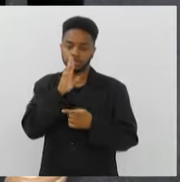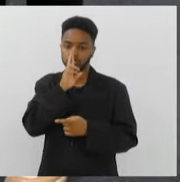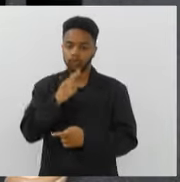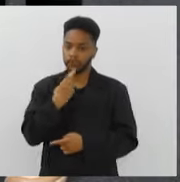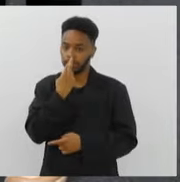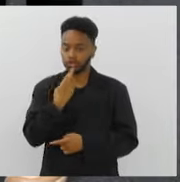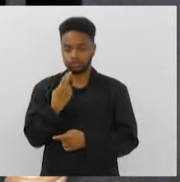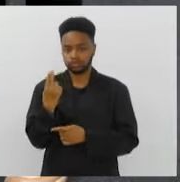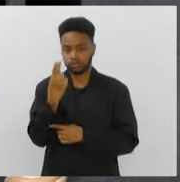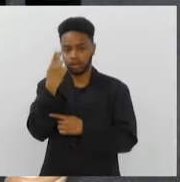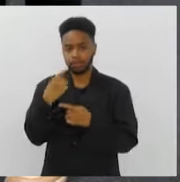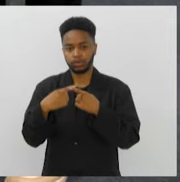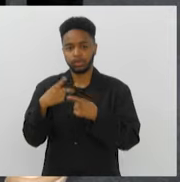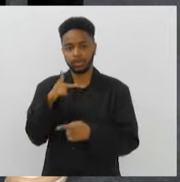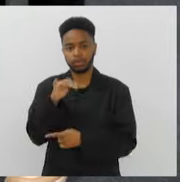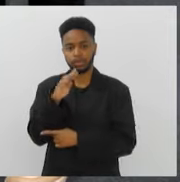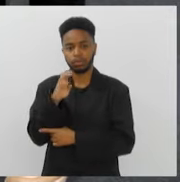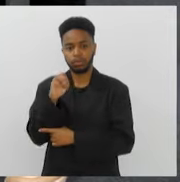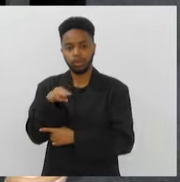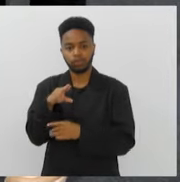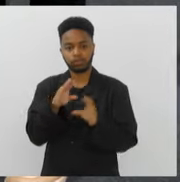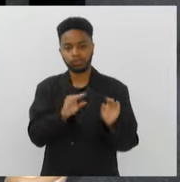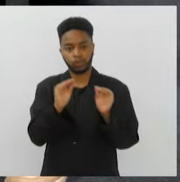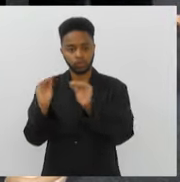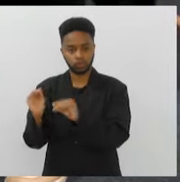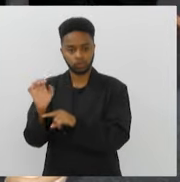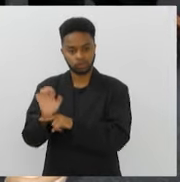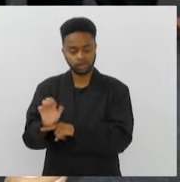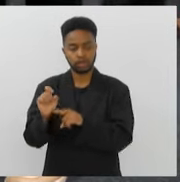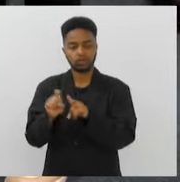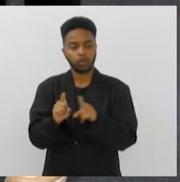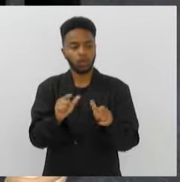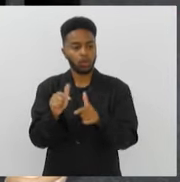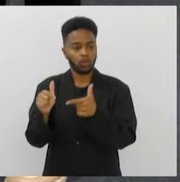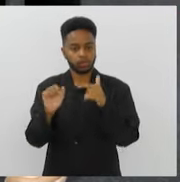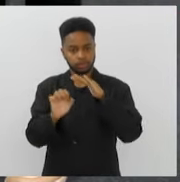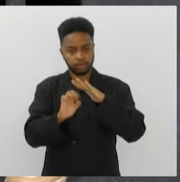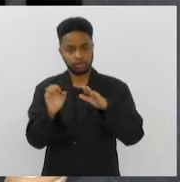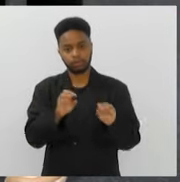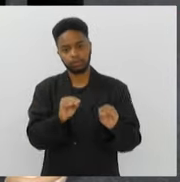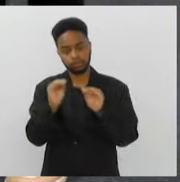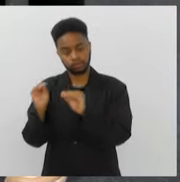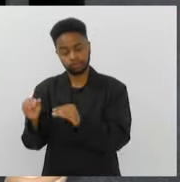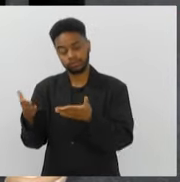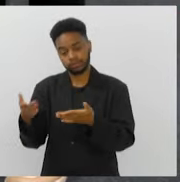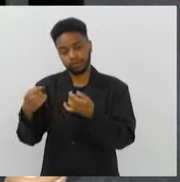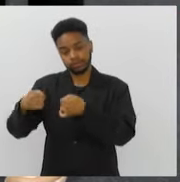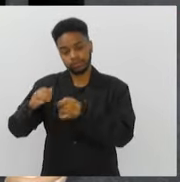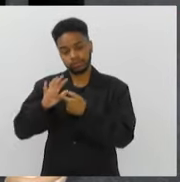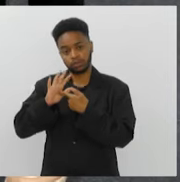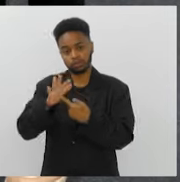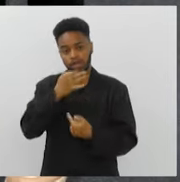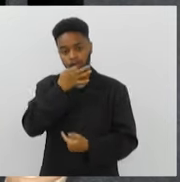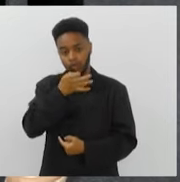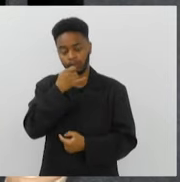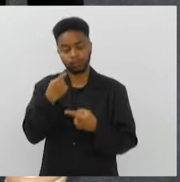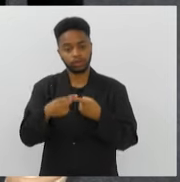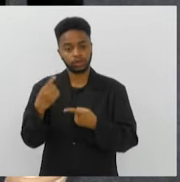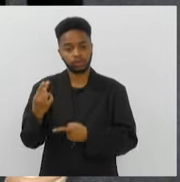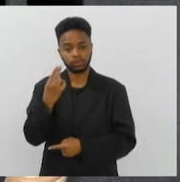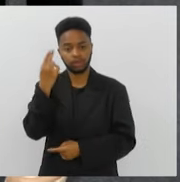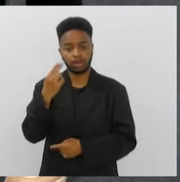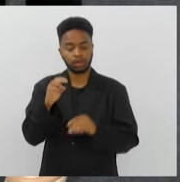daqui, são só pequenas. Eu queria que Vossa Excelência levasse esse argumento, porque não tem lógica nenhuma